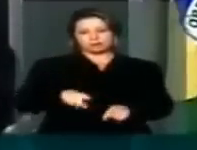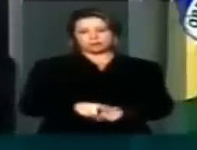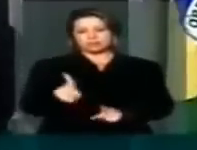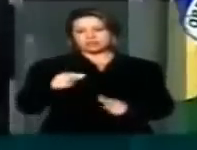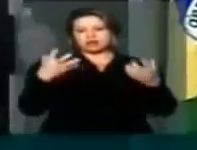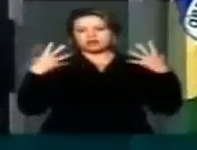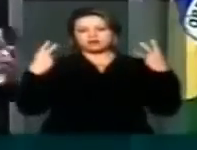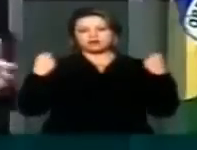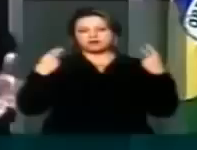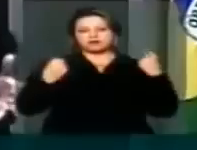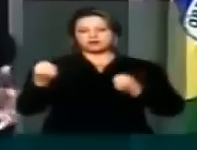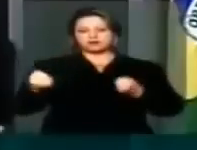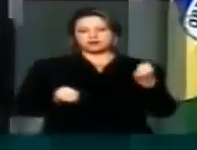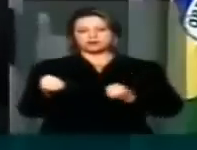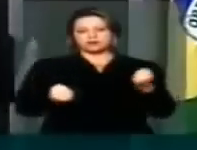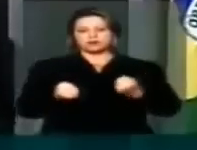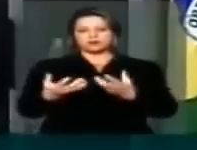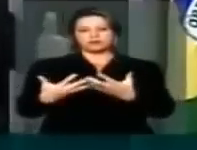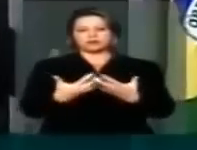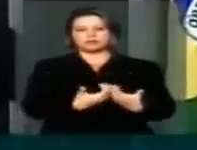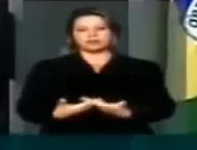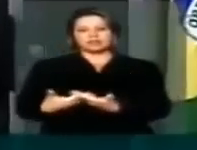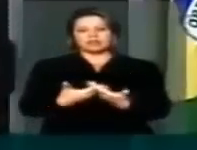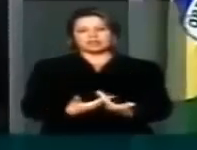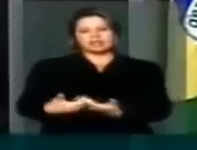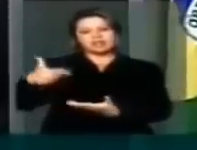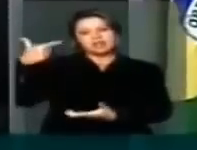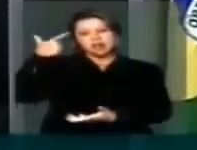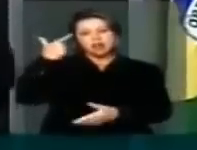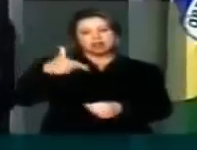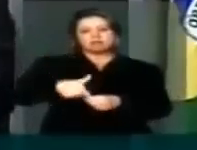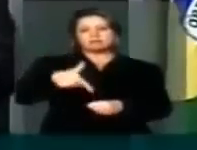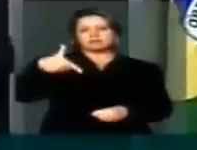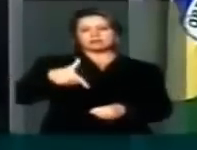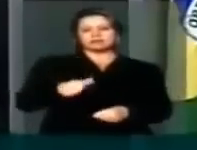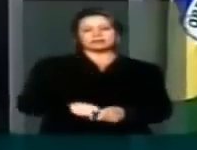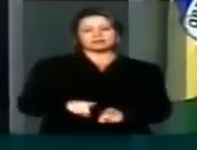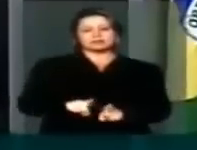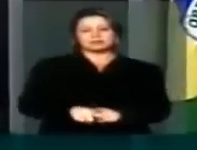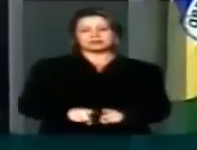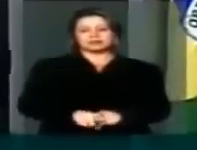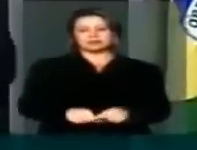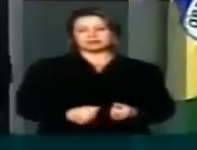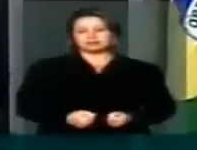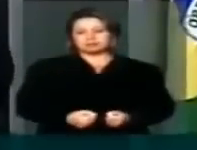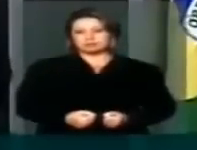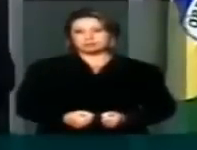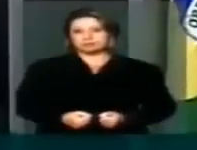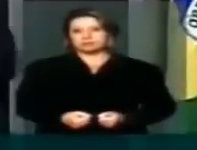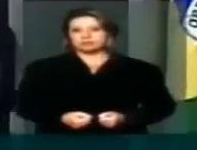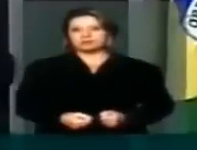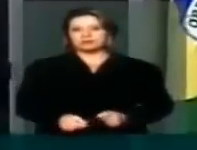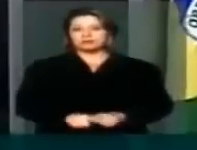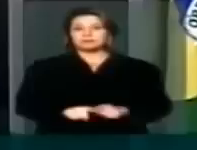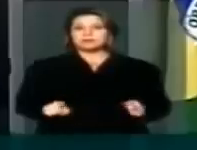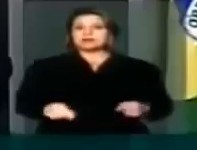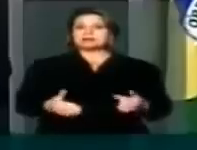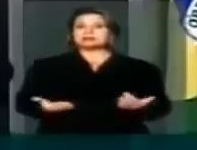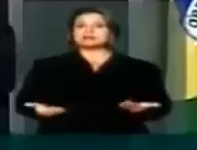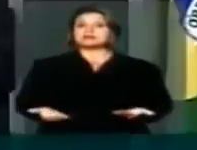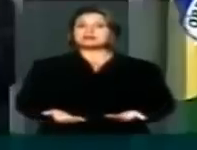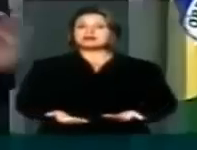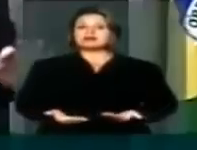o motorista de caminhão que assaltou a Petrobras ou que inchou a máquina do governo. Mas que